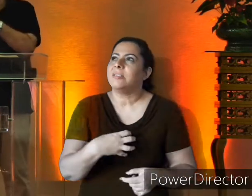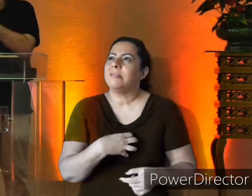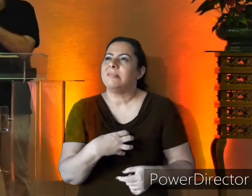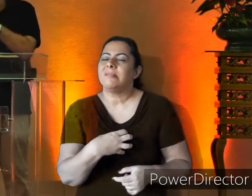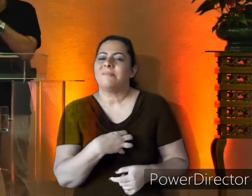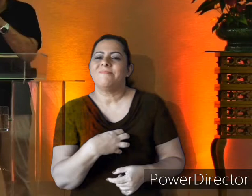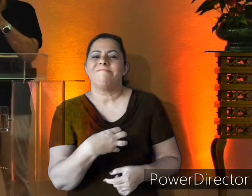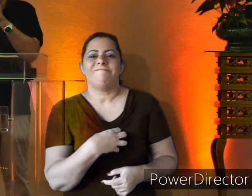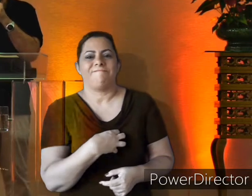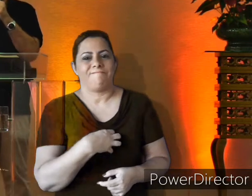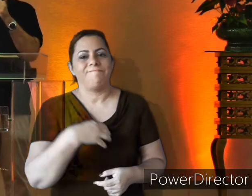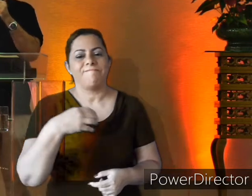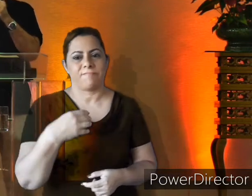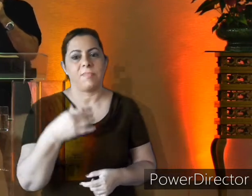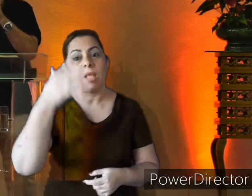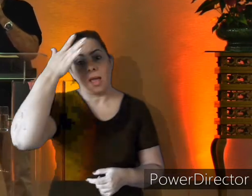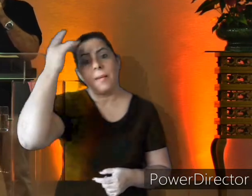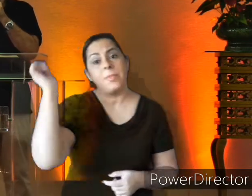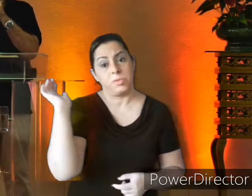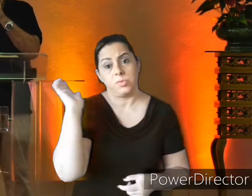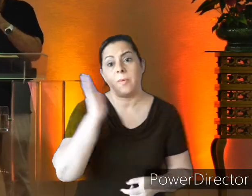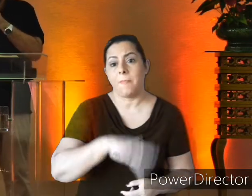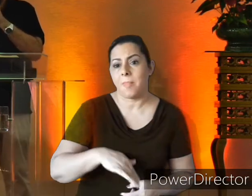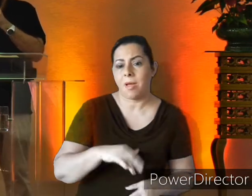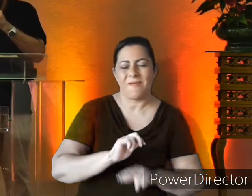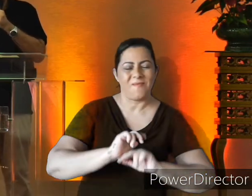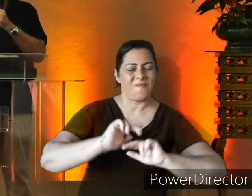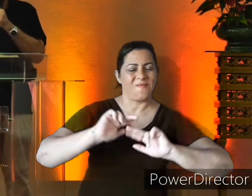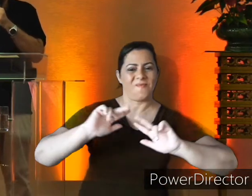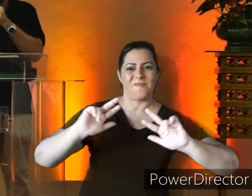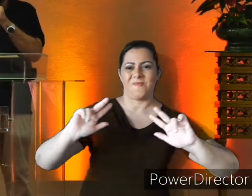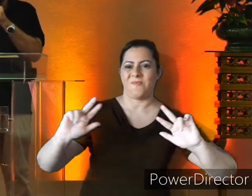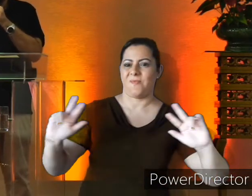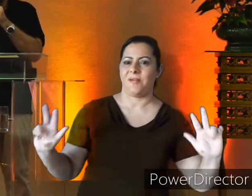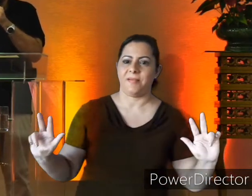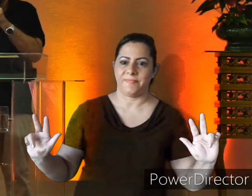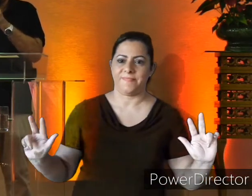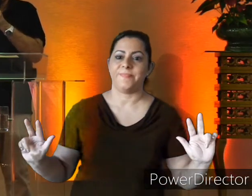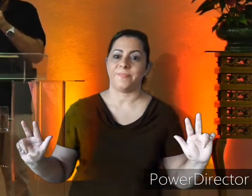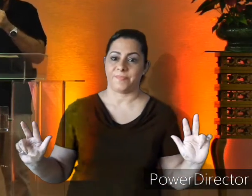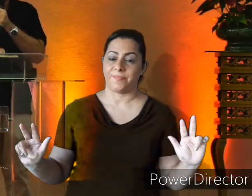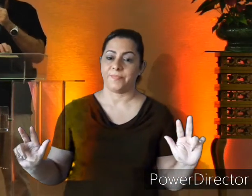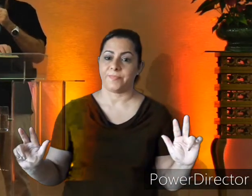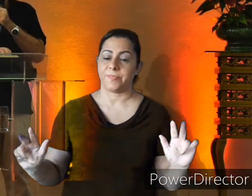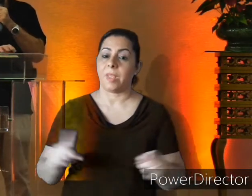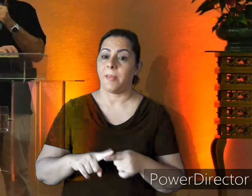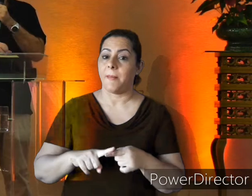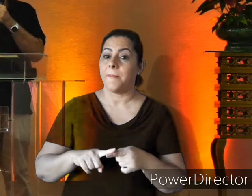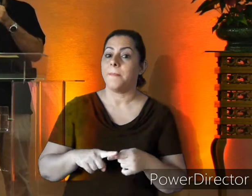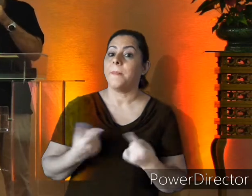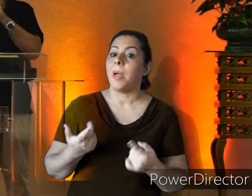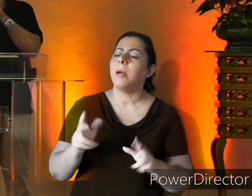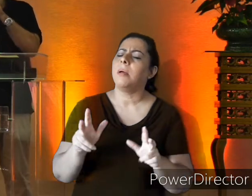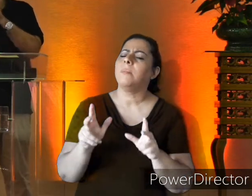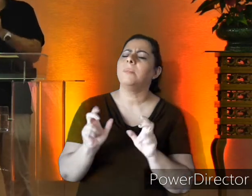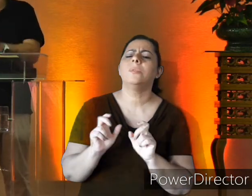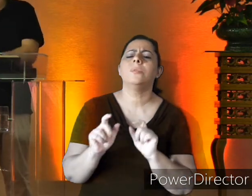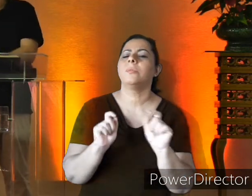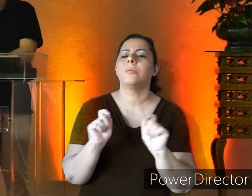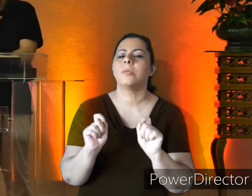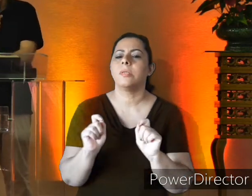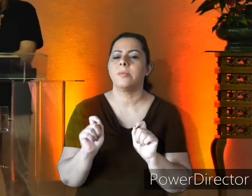sentimentos, pessoas usadas pelo diabo. Mas aí nós chegamos numa